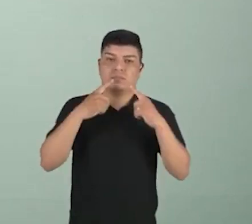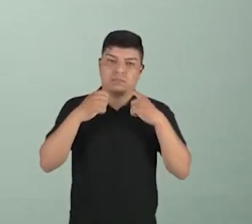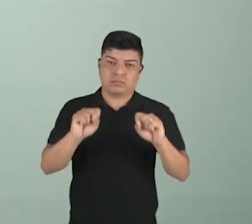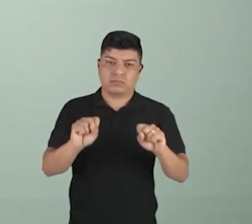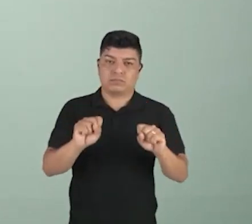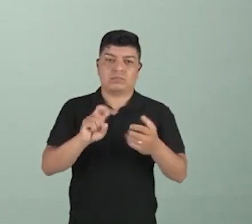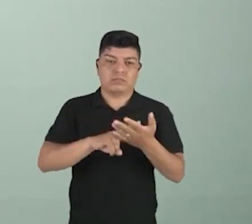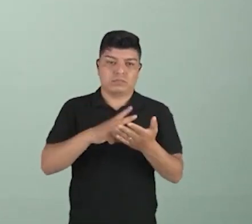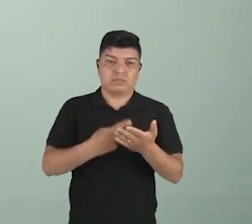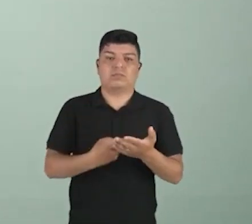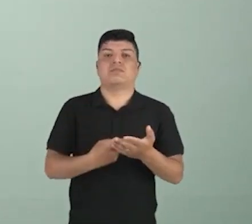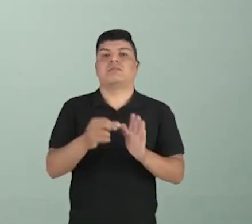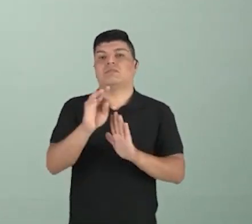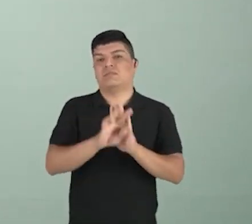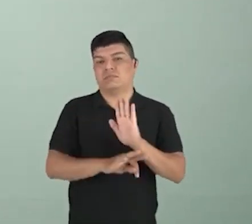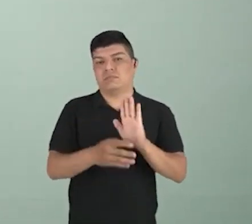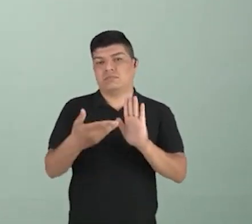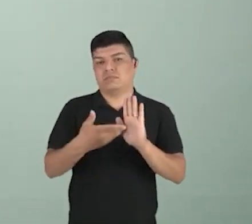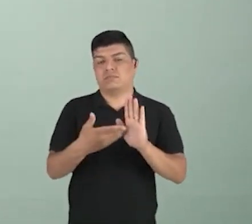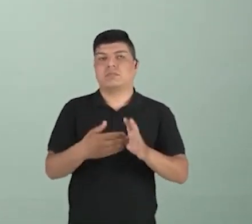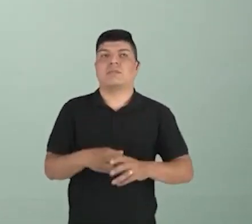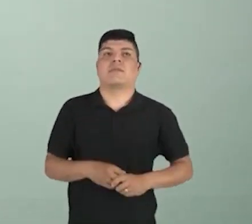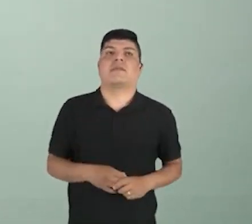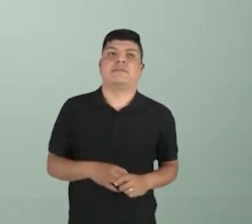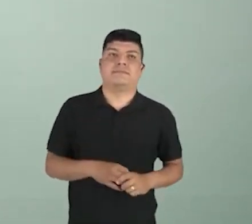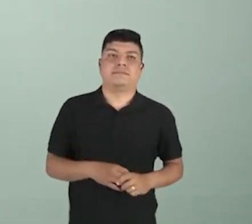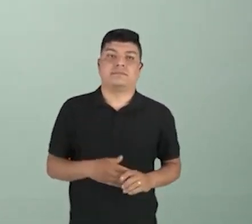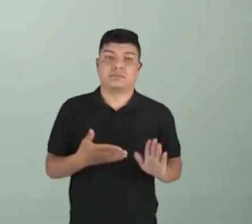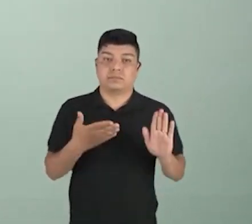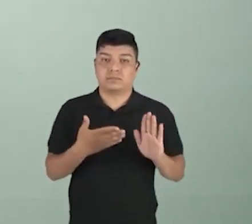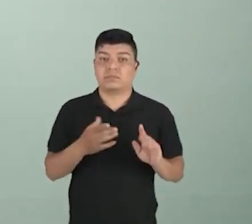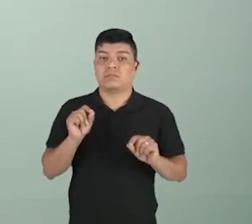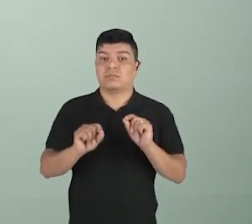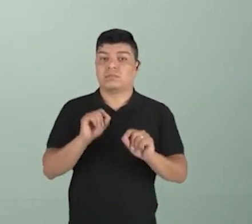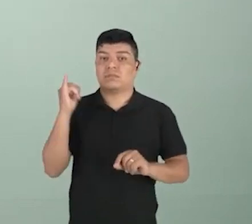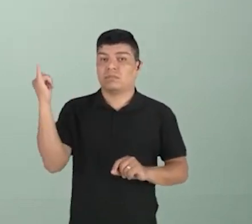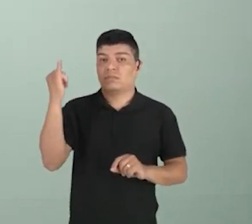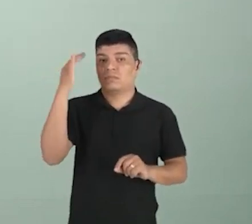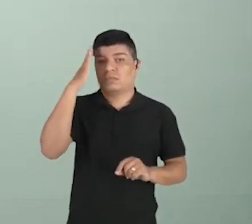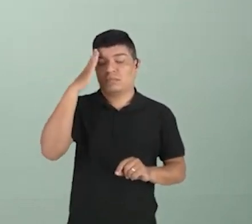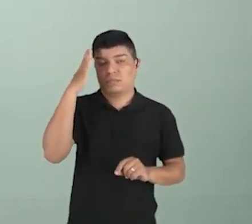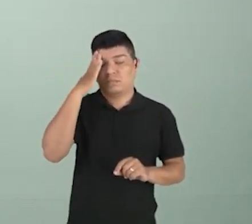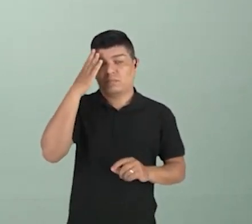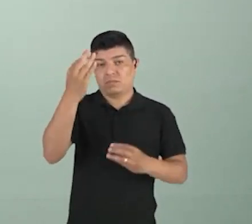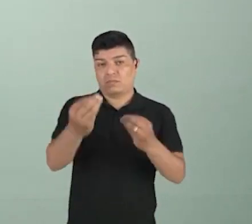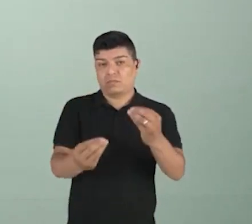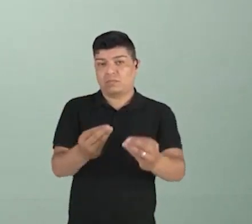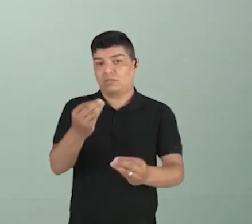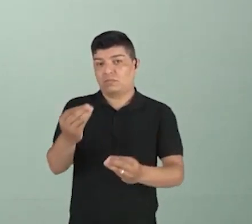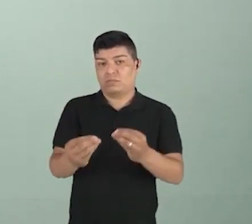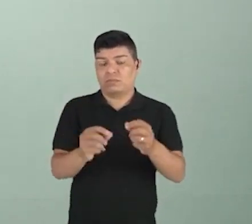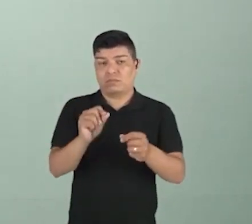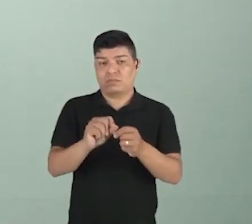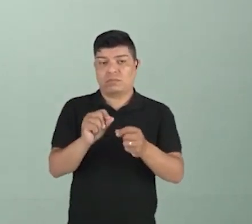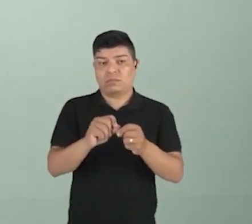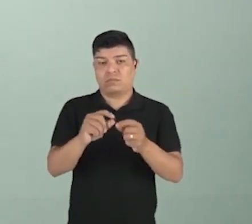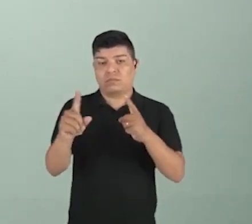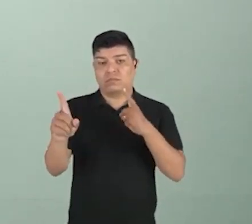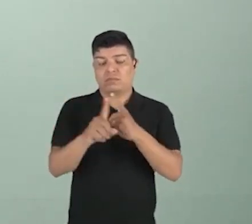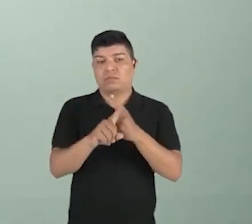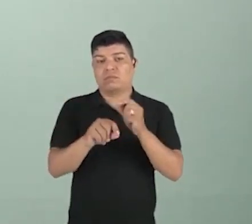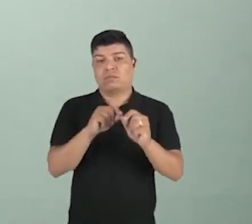de interpretação dentro daquele texto. No caso, o que é importante saber e como reagir quando você